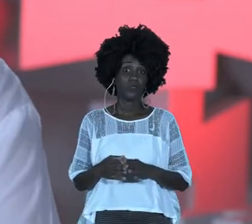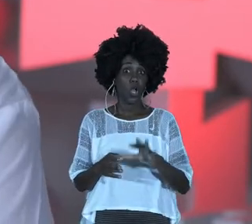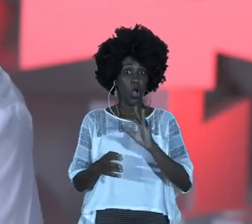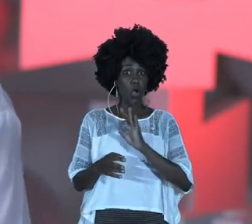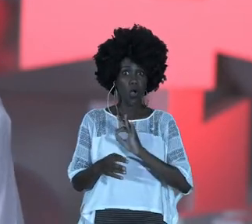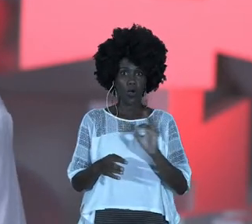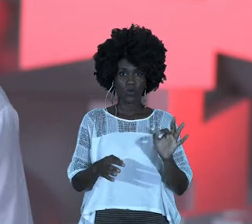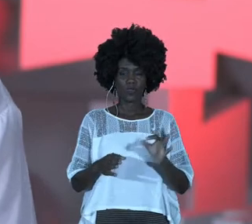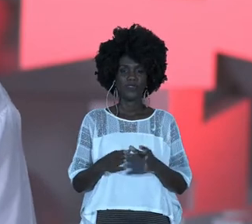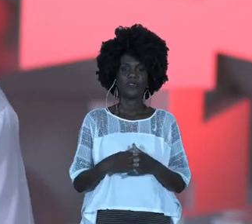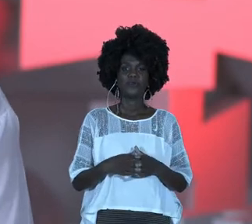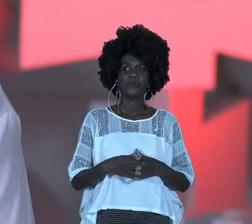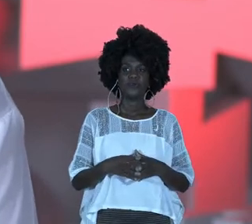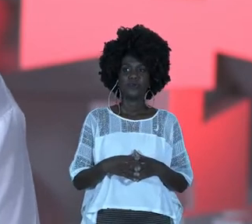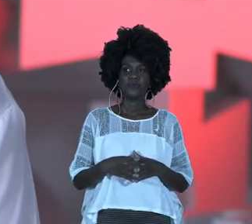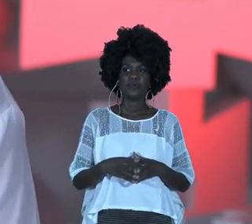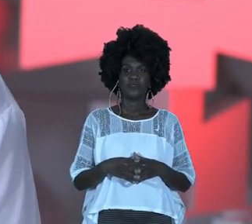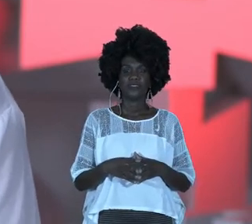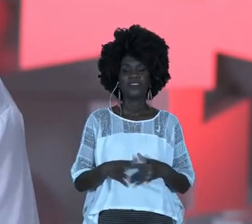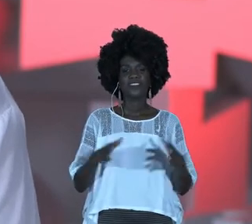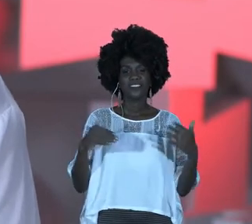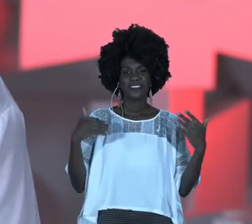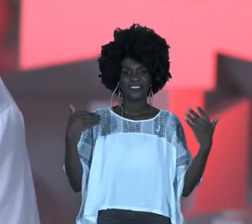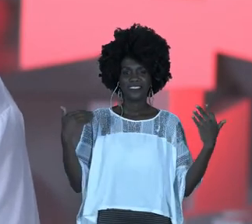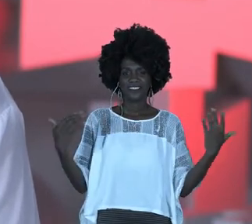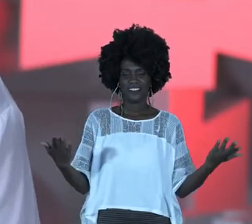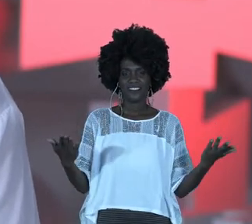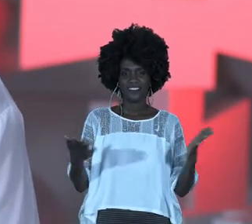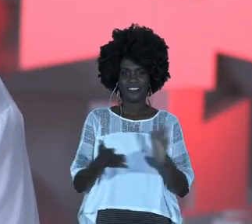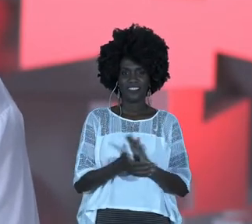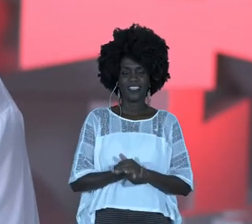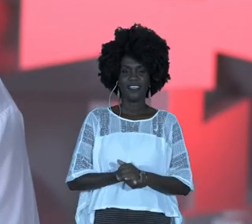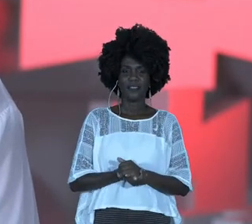ótimo. Então, gente,